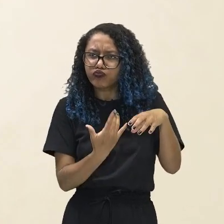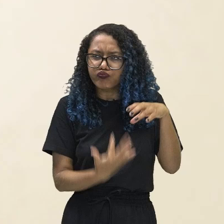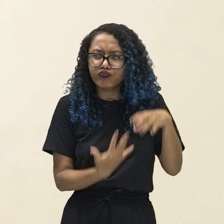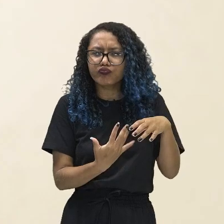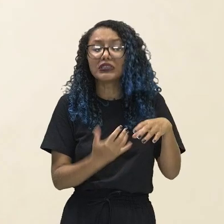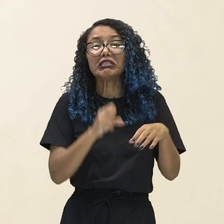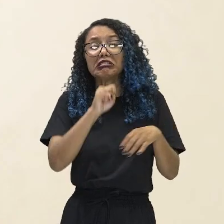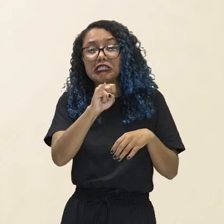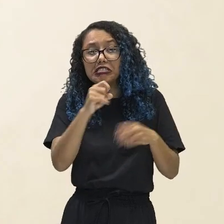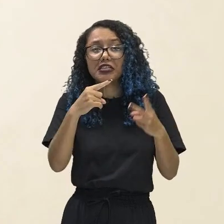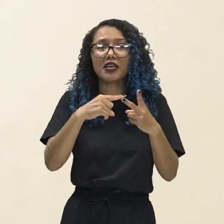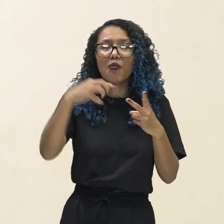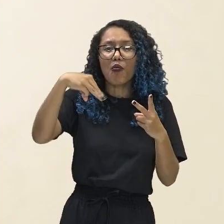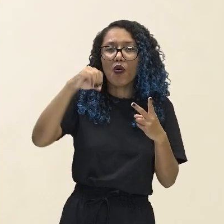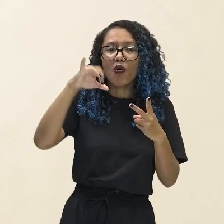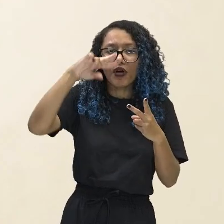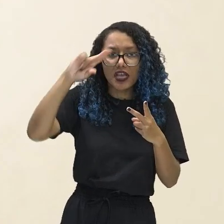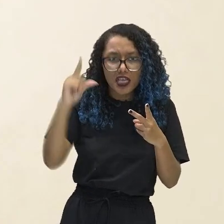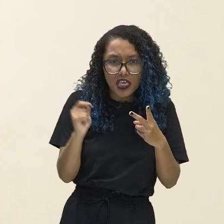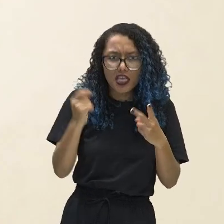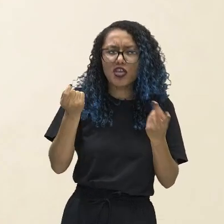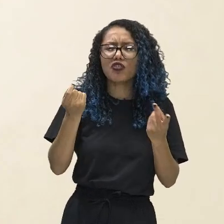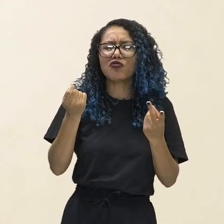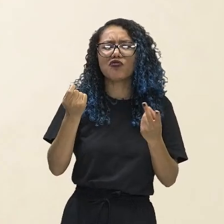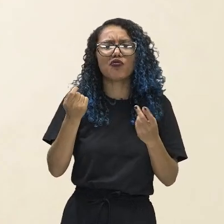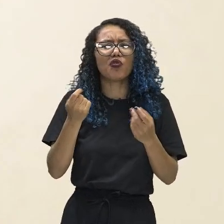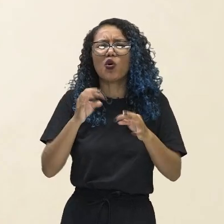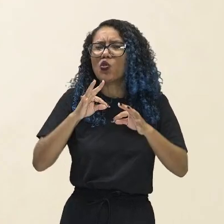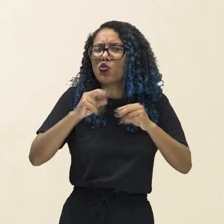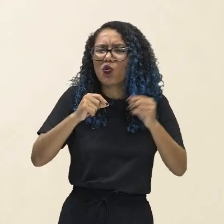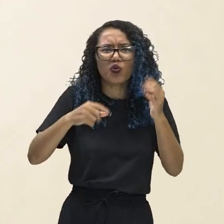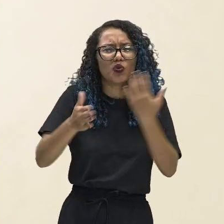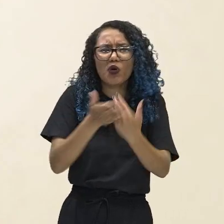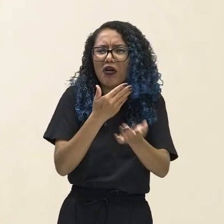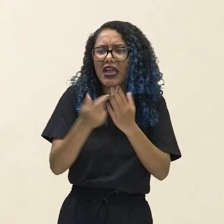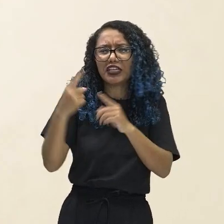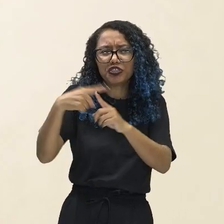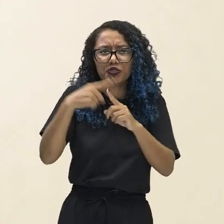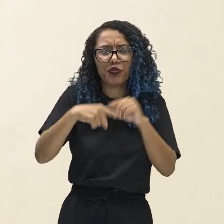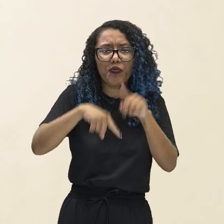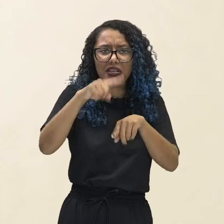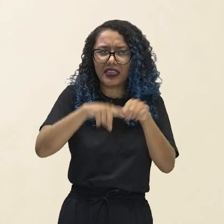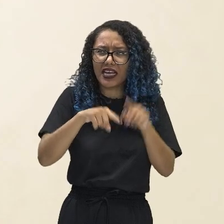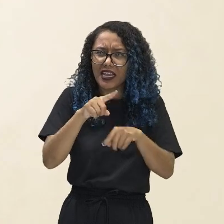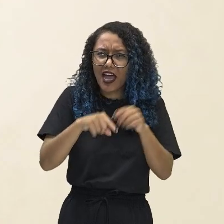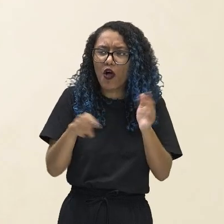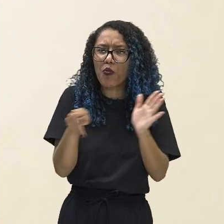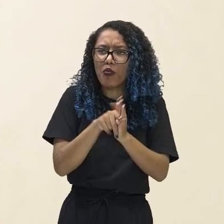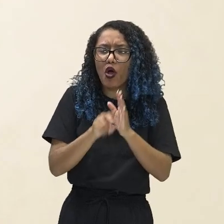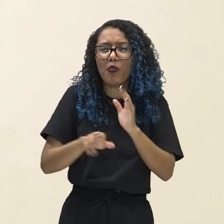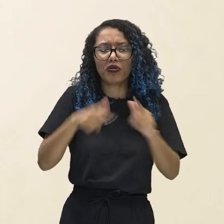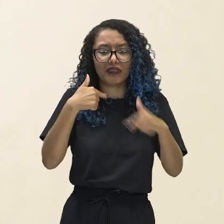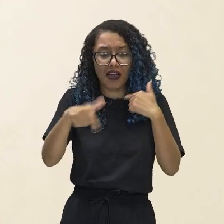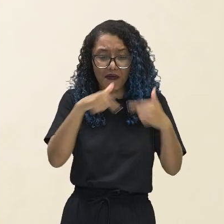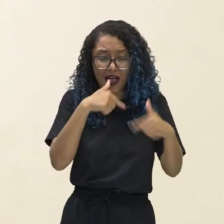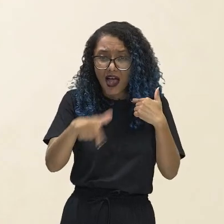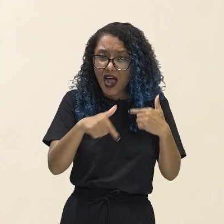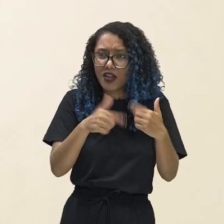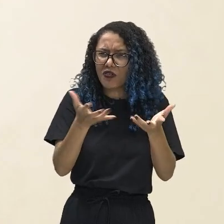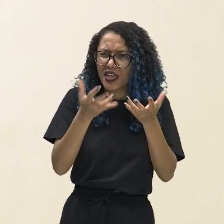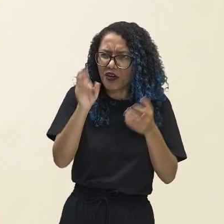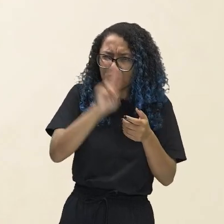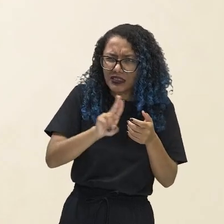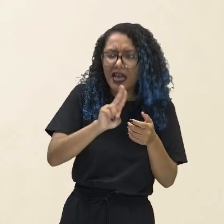moinho, também tinha que pagar. Se quisesse usar uma ponte, também tinha que pagar. E esse pagamento, galera, era em forma de produto. Beleza,